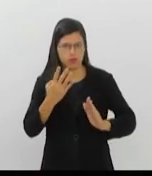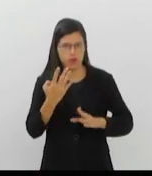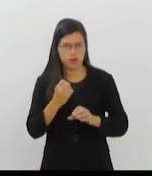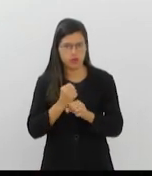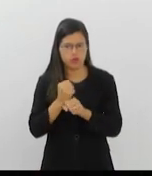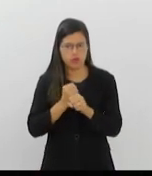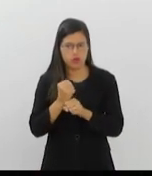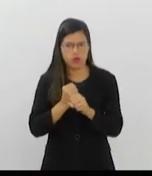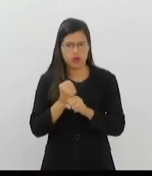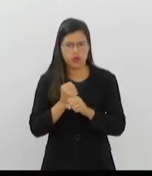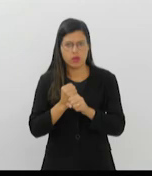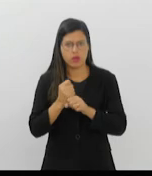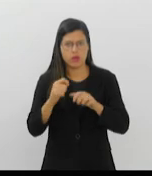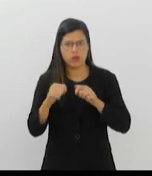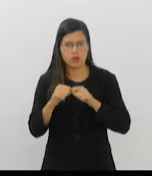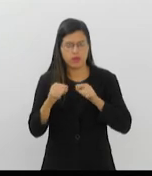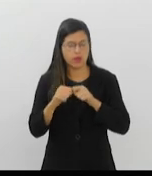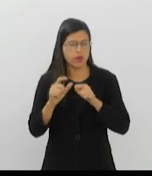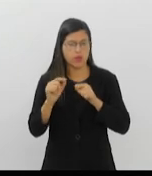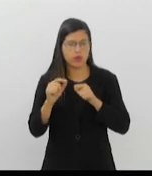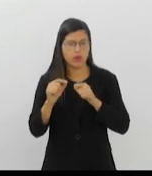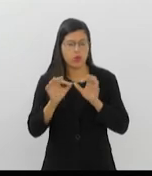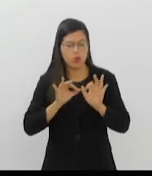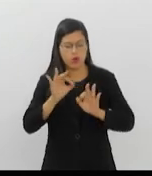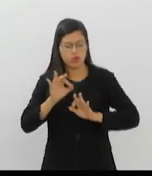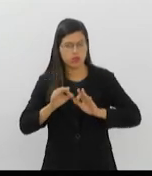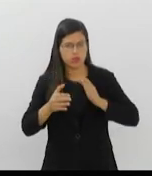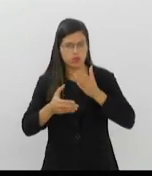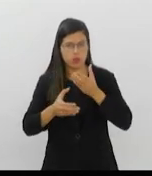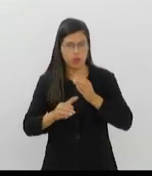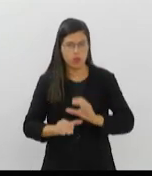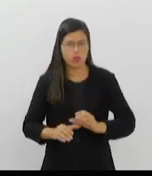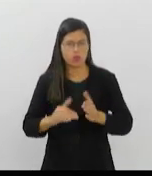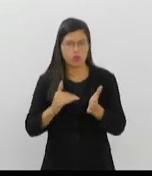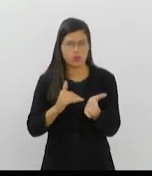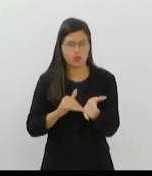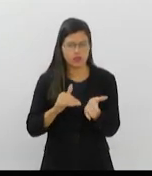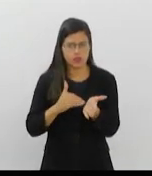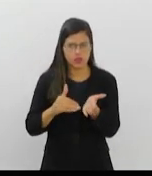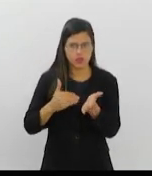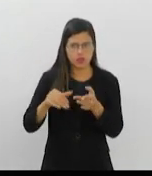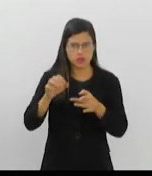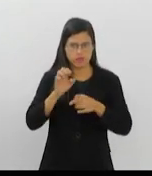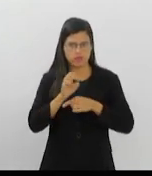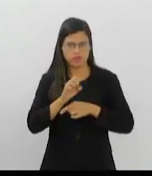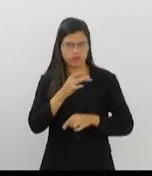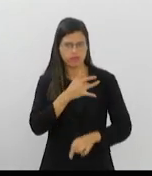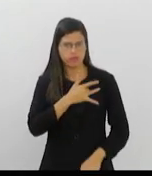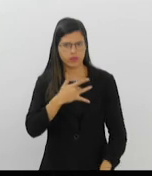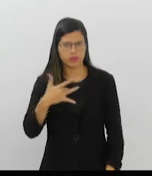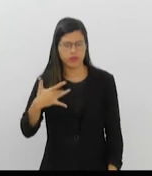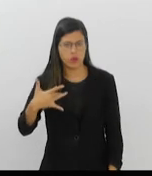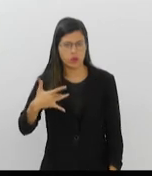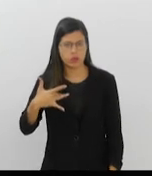feito concurso público para secretaria de estado de saúde